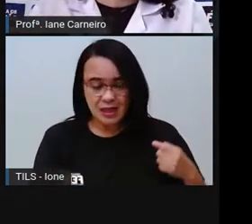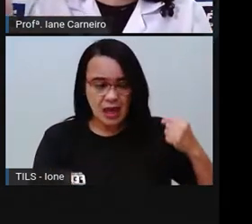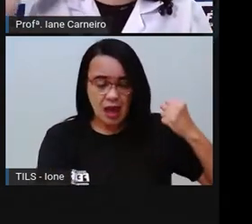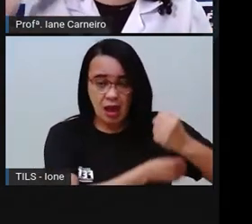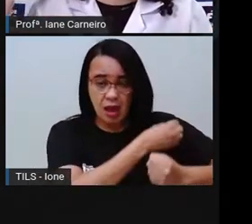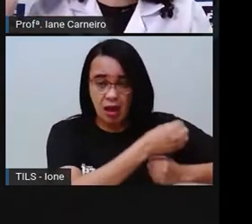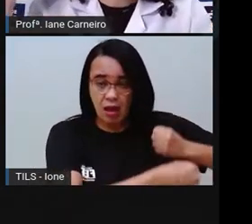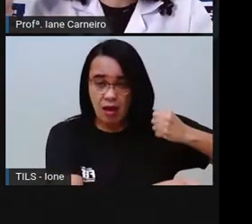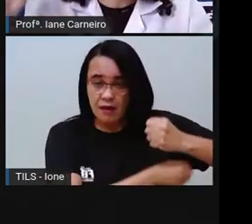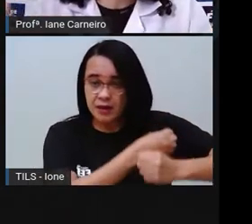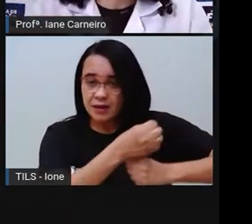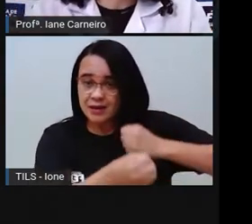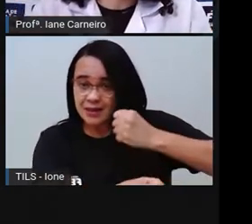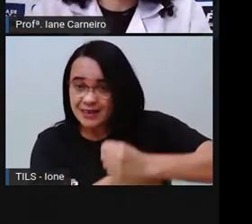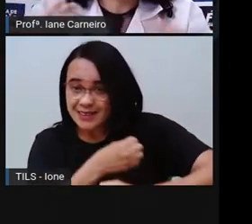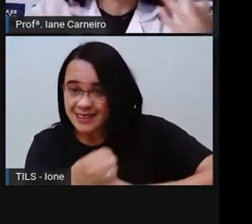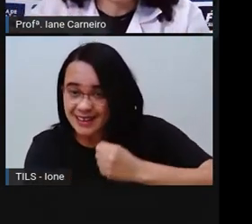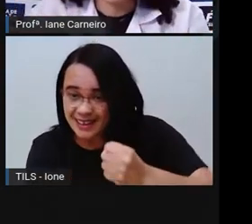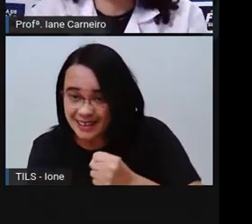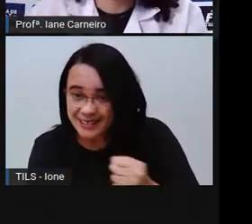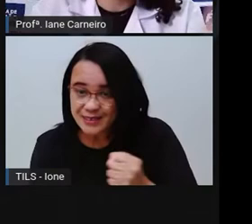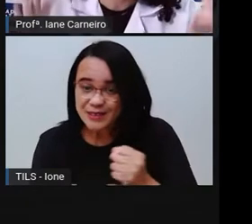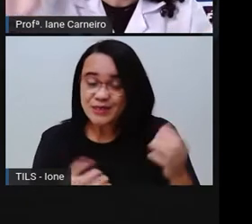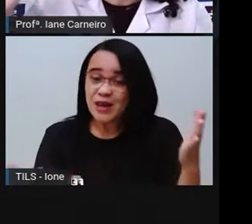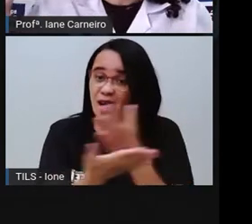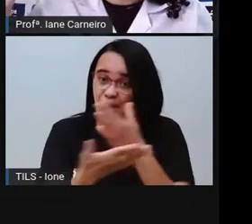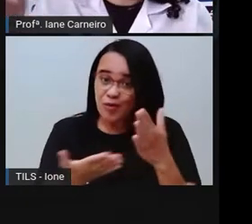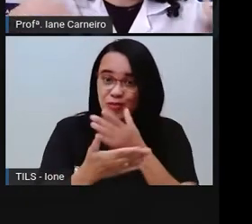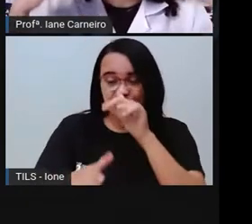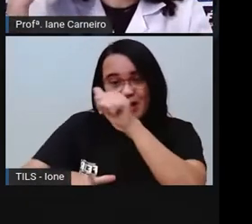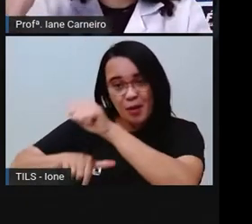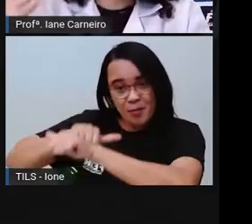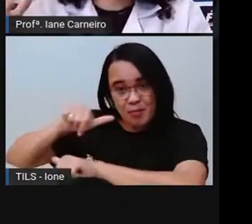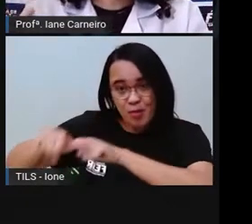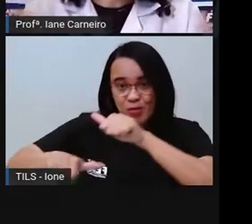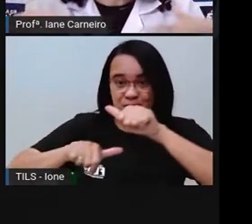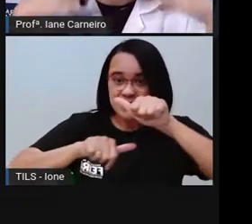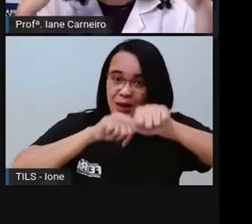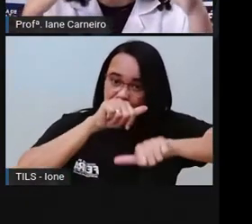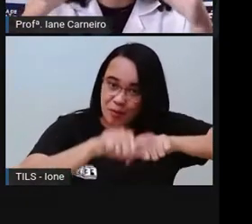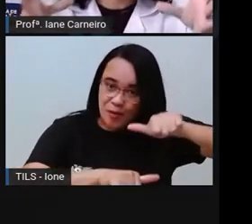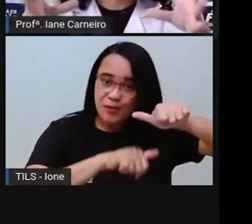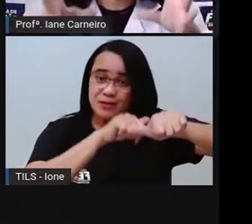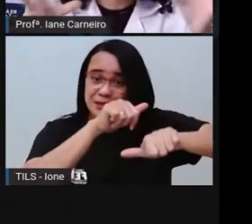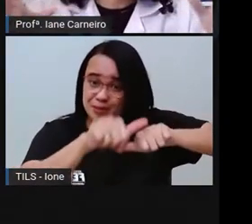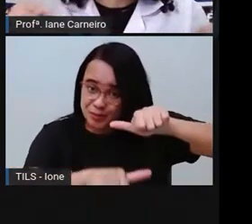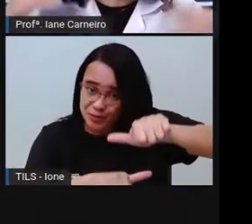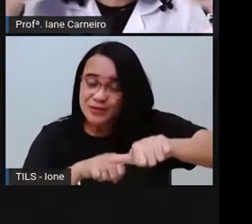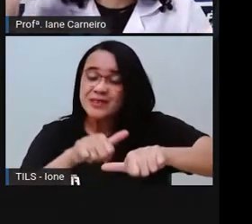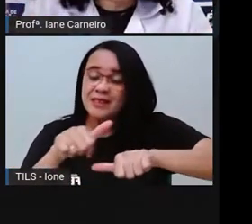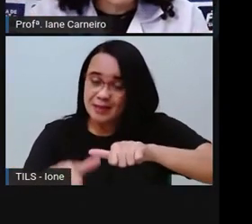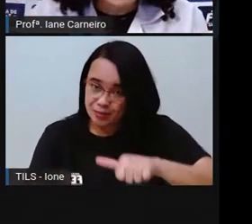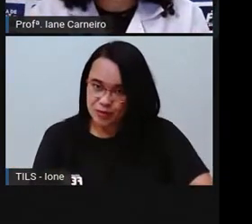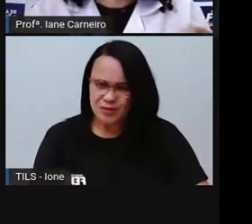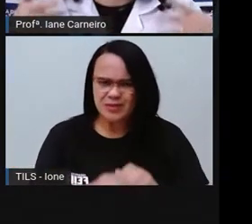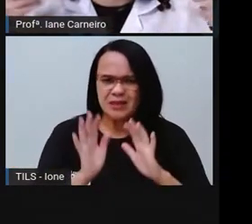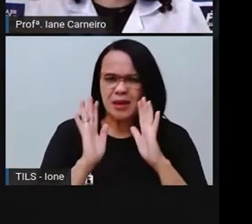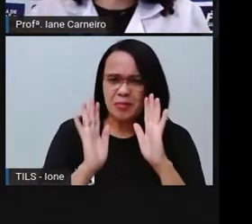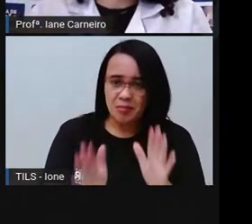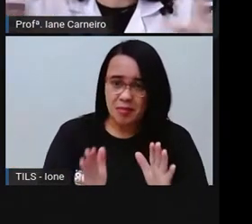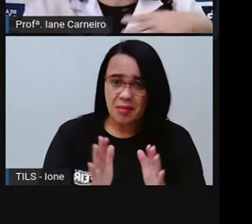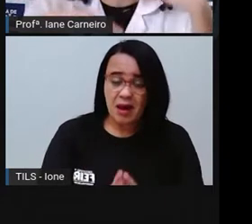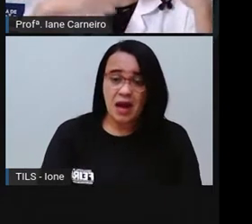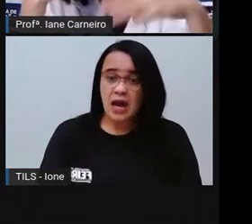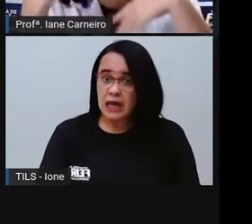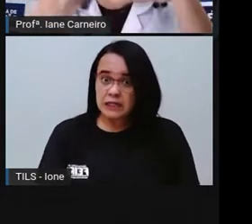do tempo a gente não sabe quem criou aquela parlenda e ela não tem um dono só tem um jeito único de ser falada